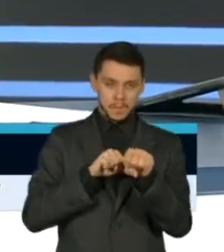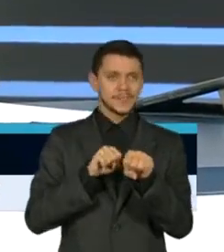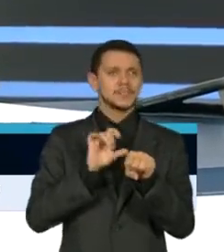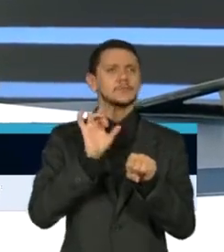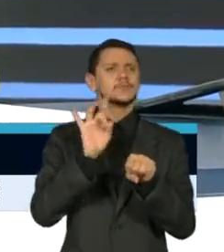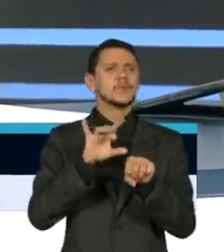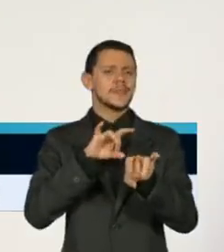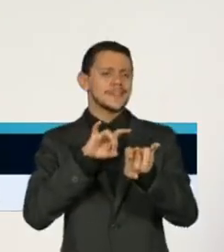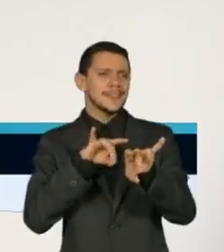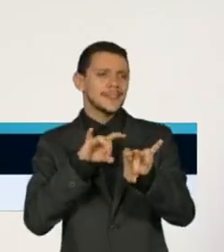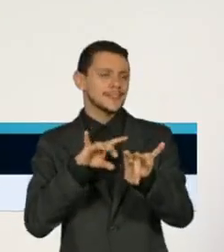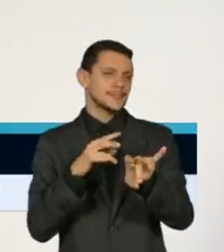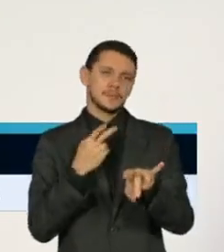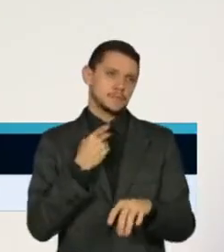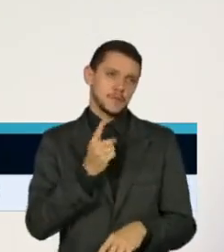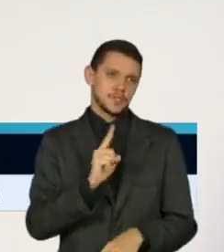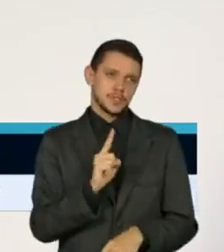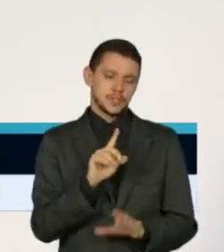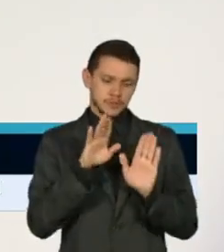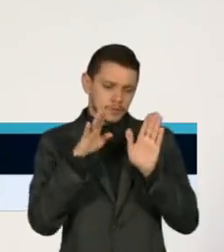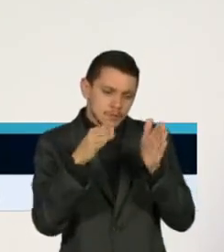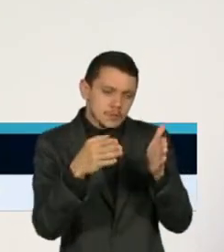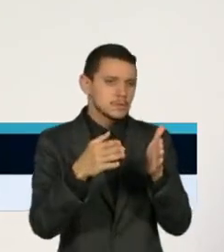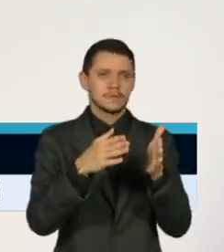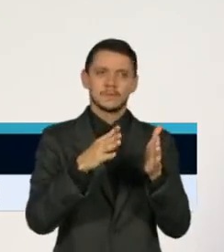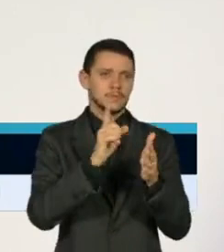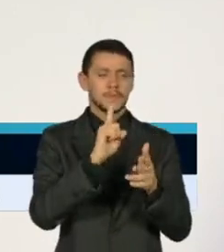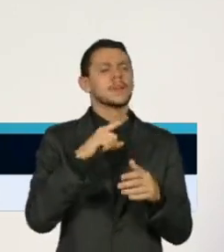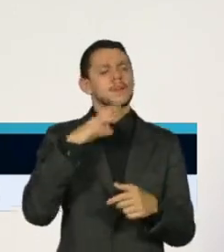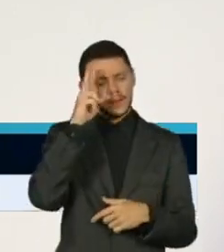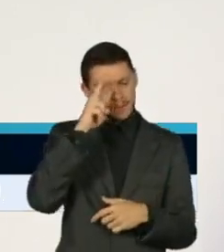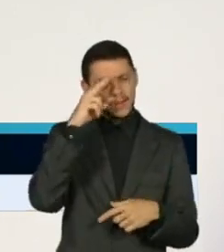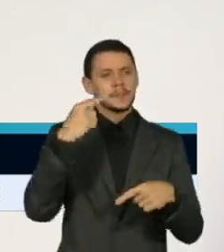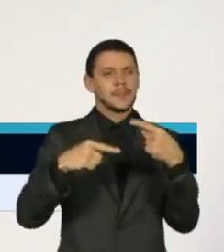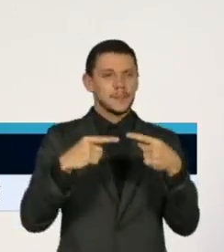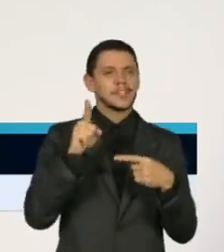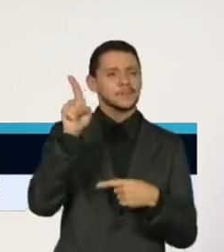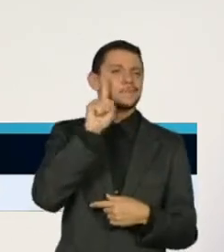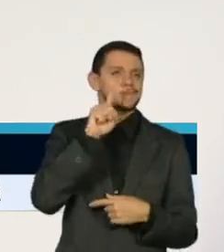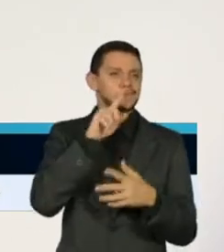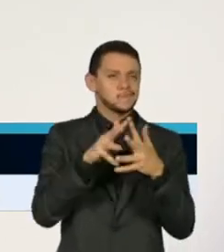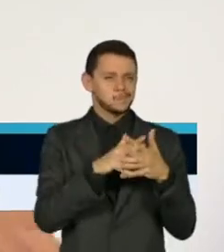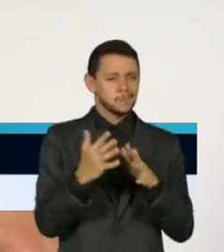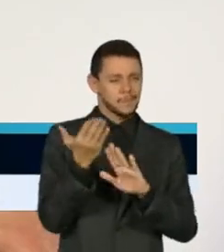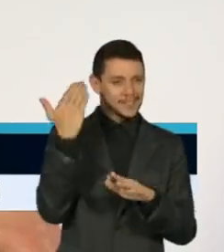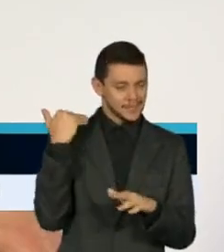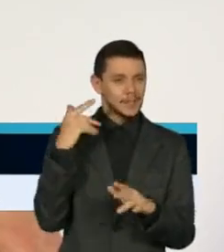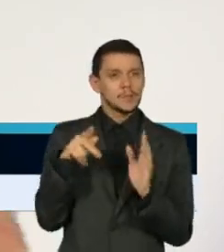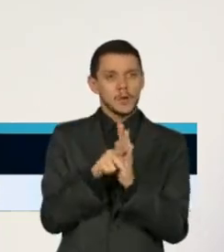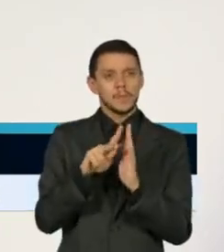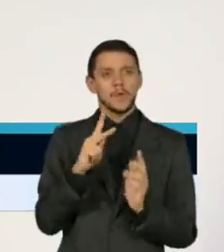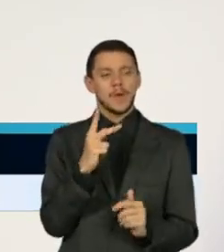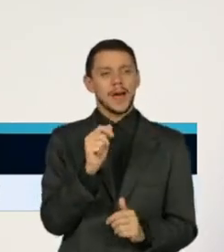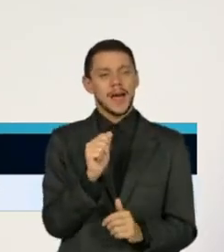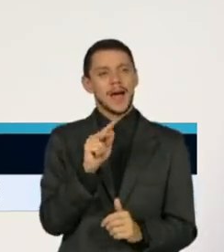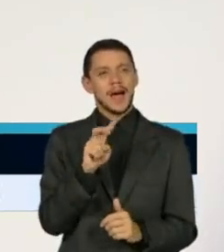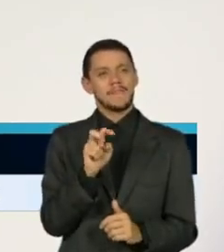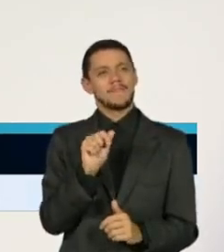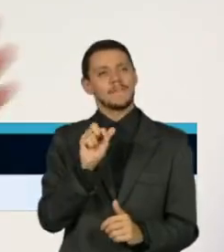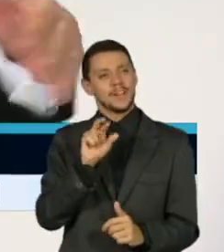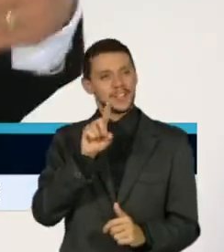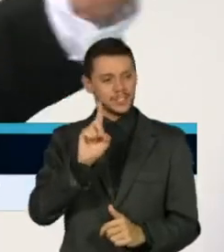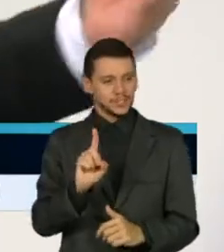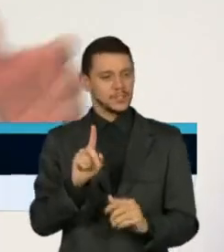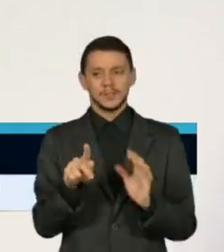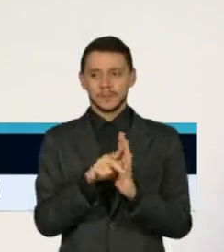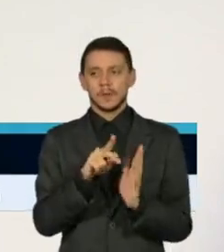só técnica. Eu lembro de um debate que teve nos Estados Unidos alguns anos atrás entre o reitor de Harvard, então, e um representante da Singularity